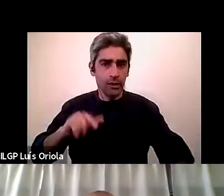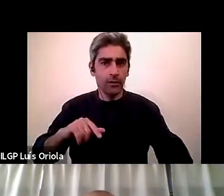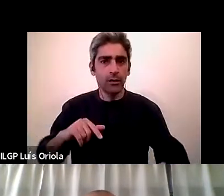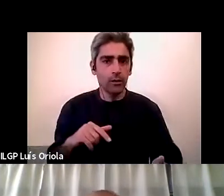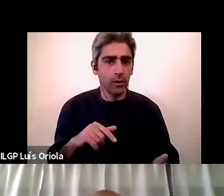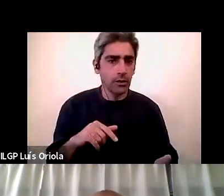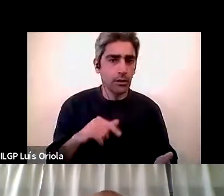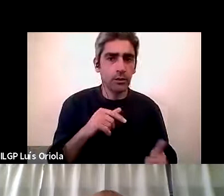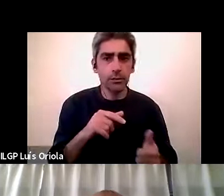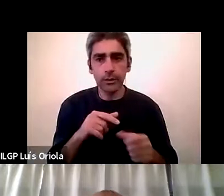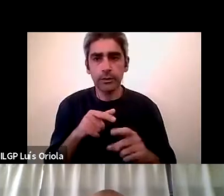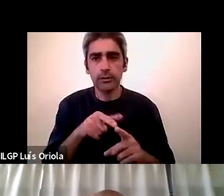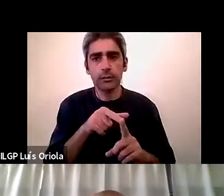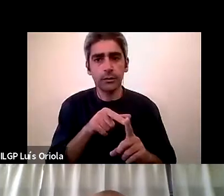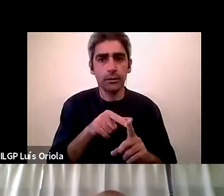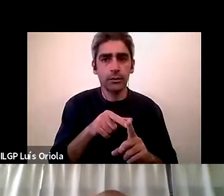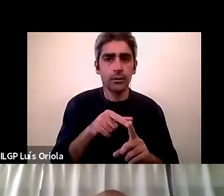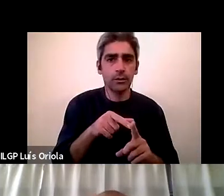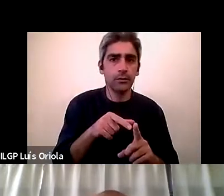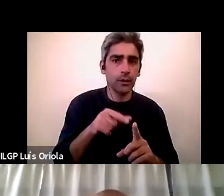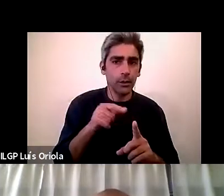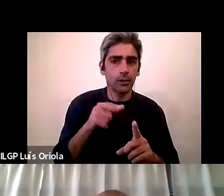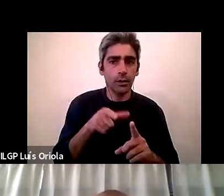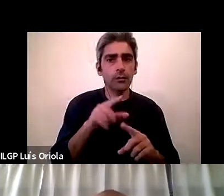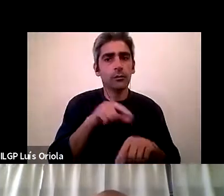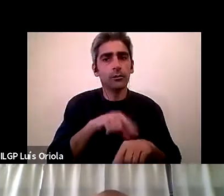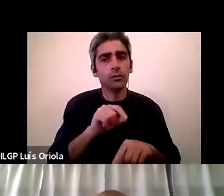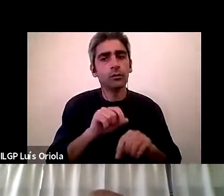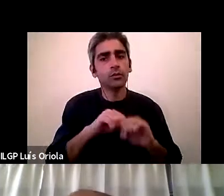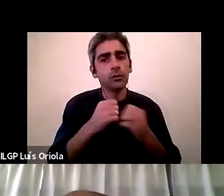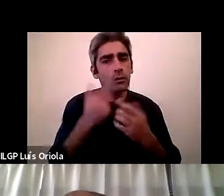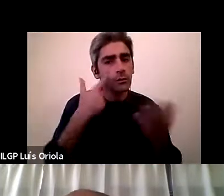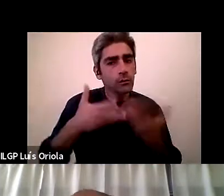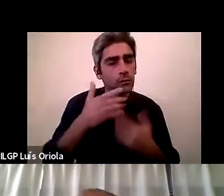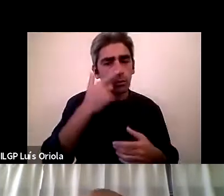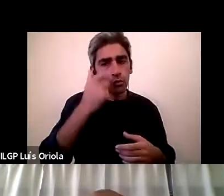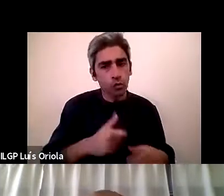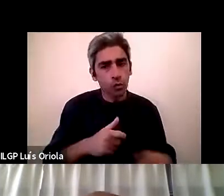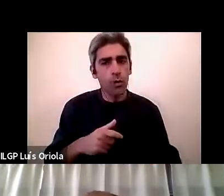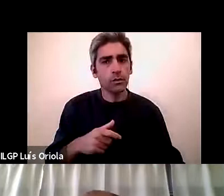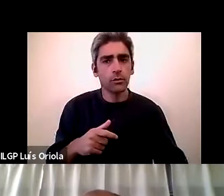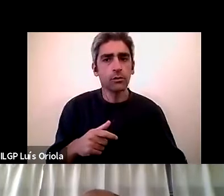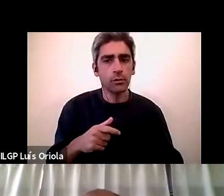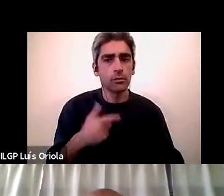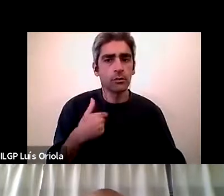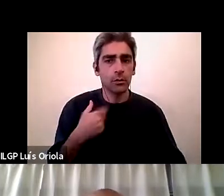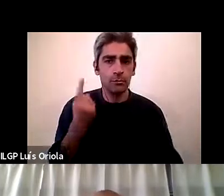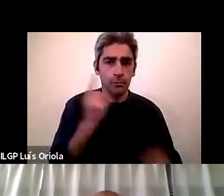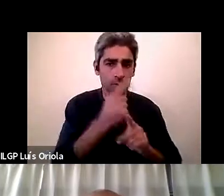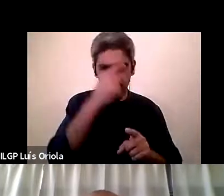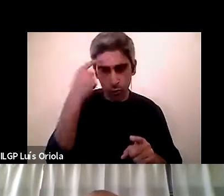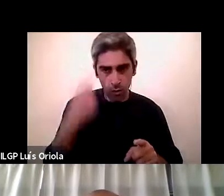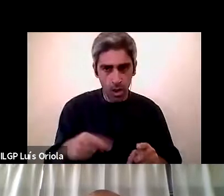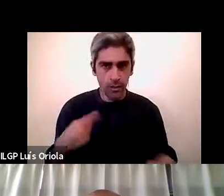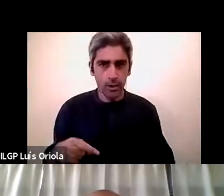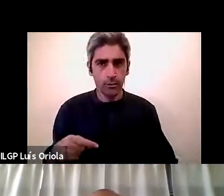a importância de haver uma presença social nestes momentos, em mostrarmos que somos pessoas que estamos deste lado, que sentimos as mesmas dificuldades. Todos